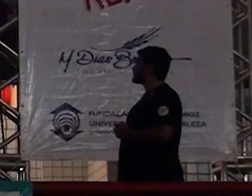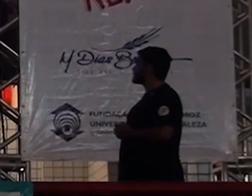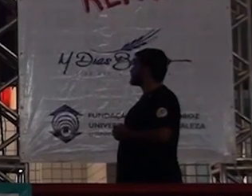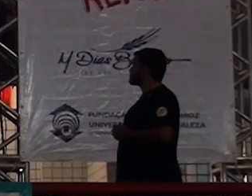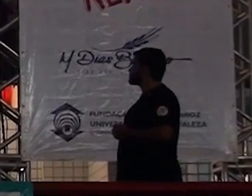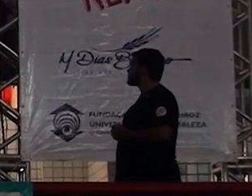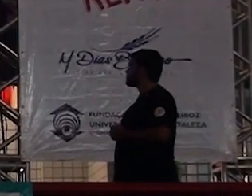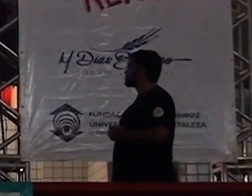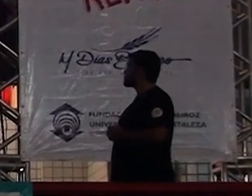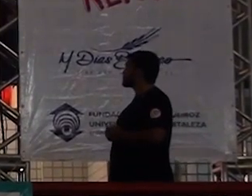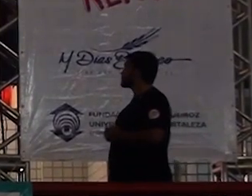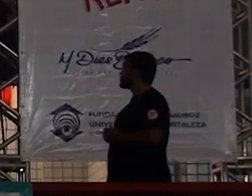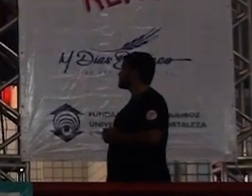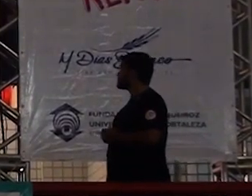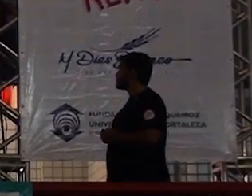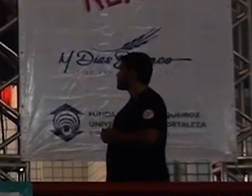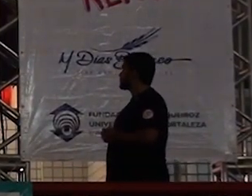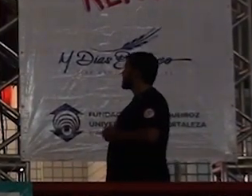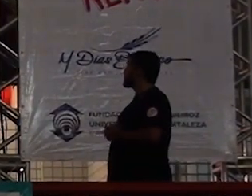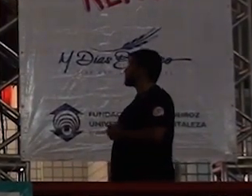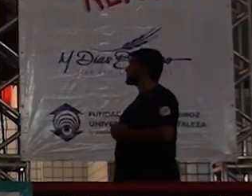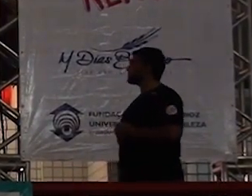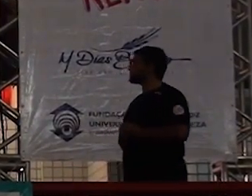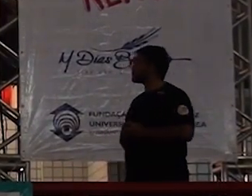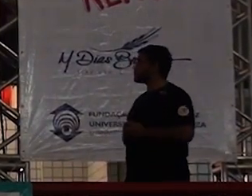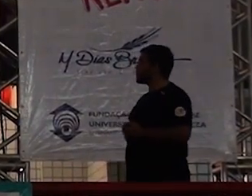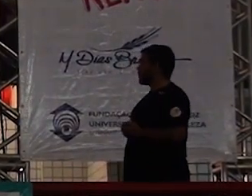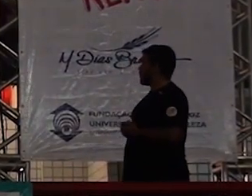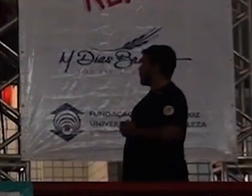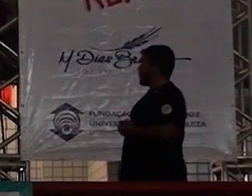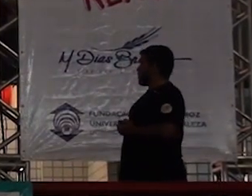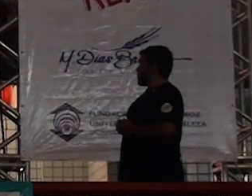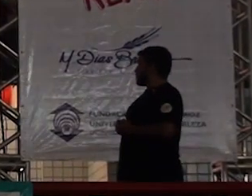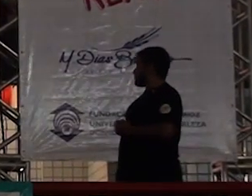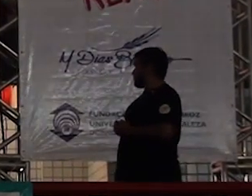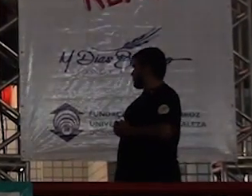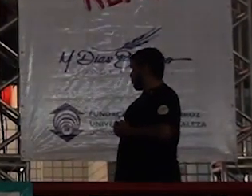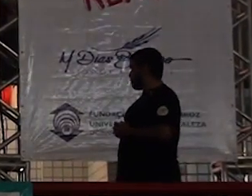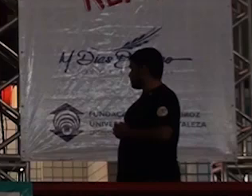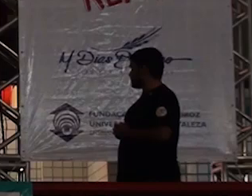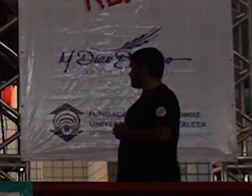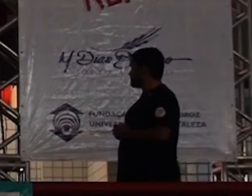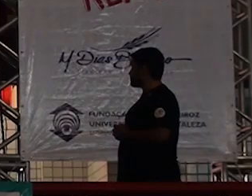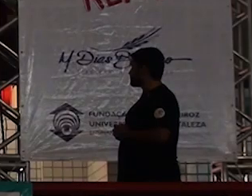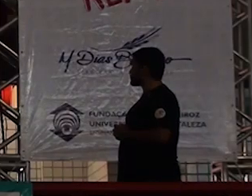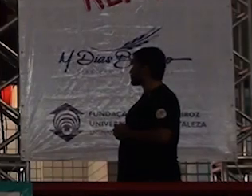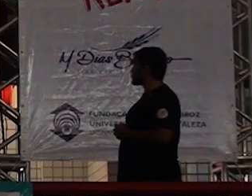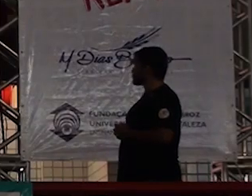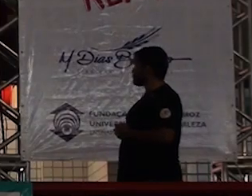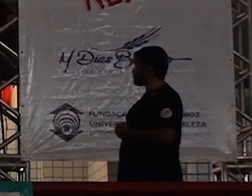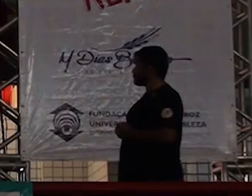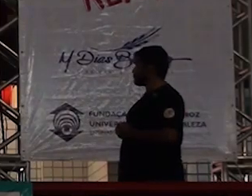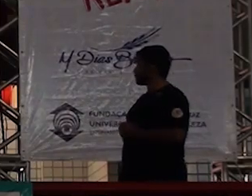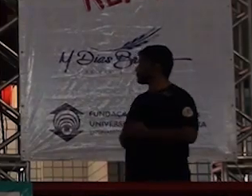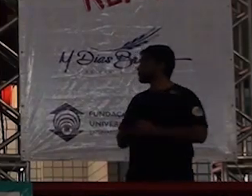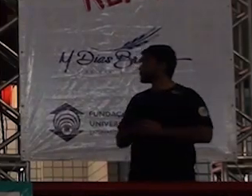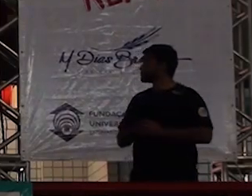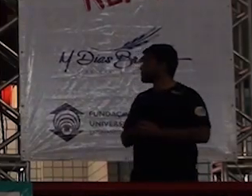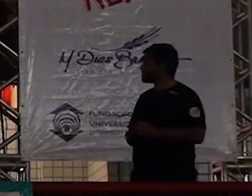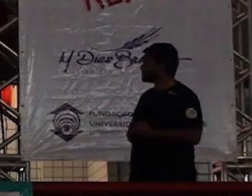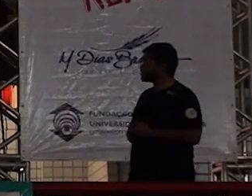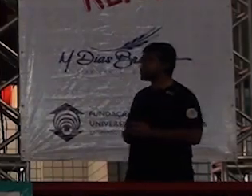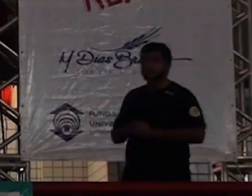A água é um direito humano e primordial para todas as formas de vida na Terra. Todos devem saber que a água é um